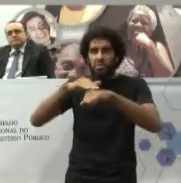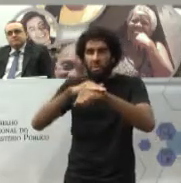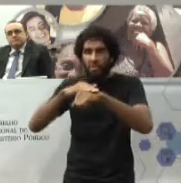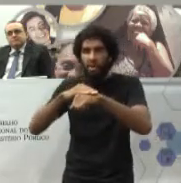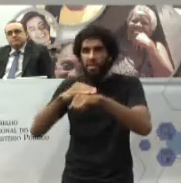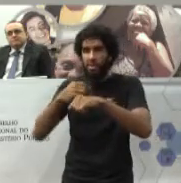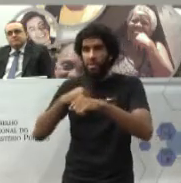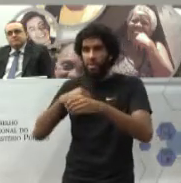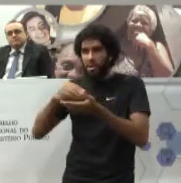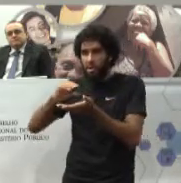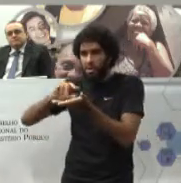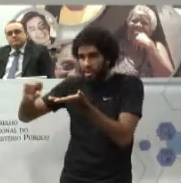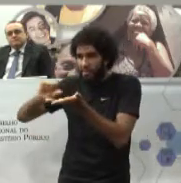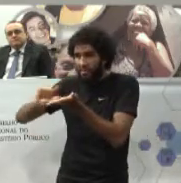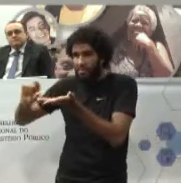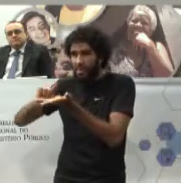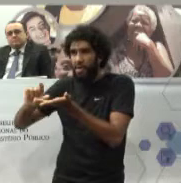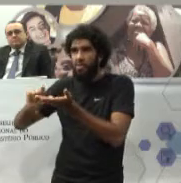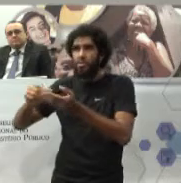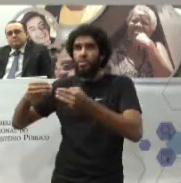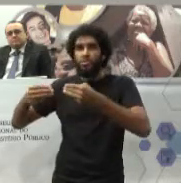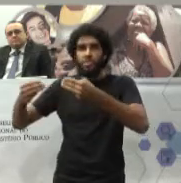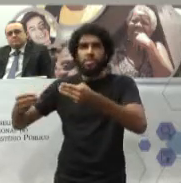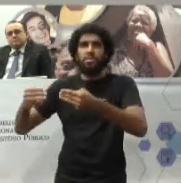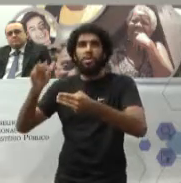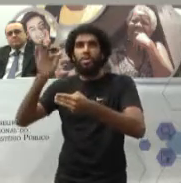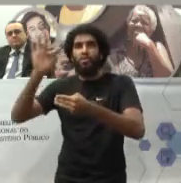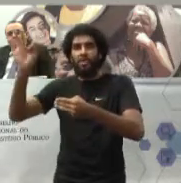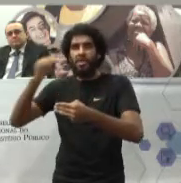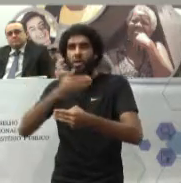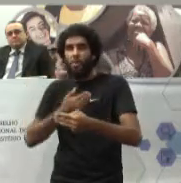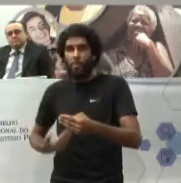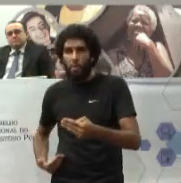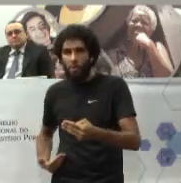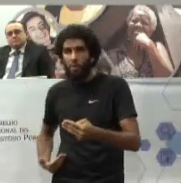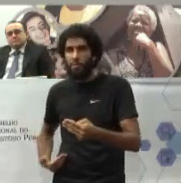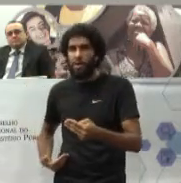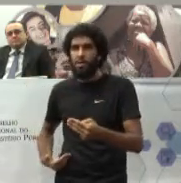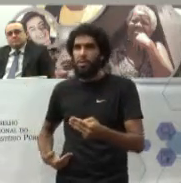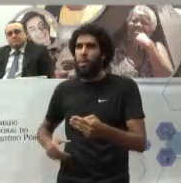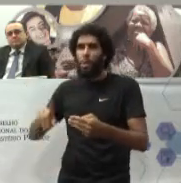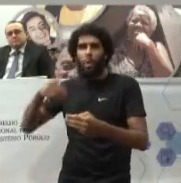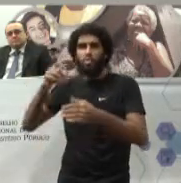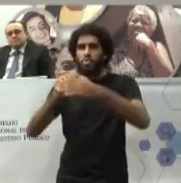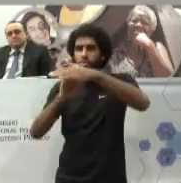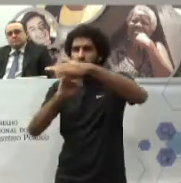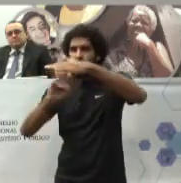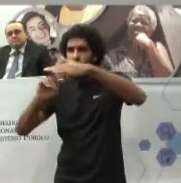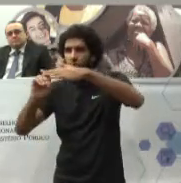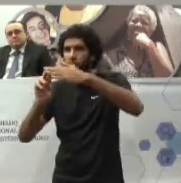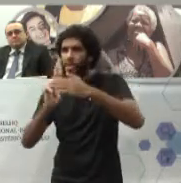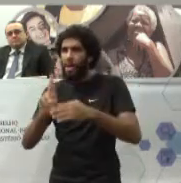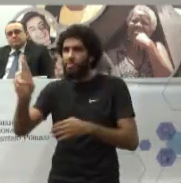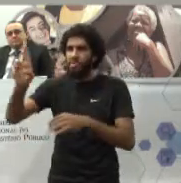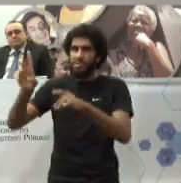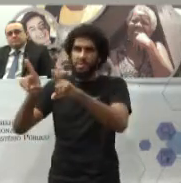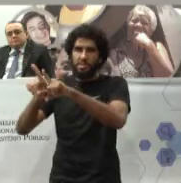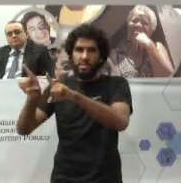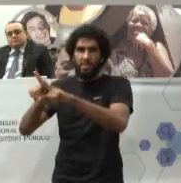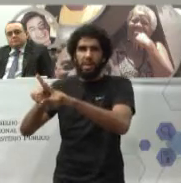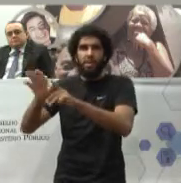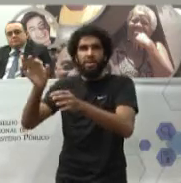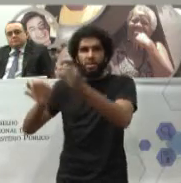público federal encaminhado adversos a diversos órgãos de representação a da